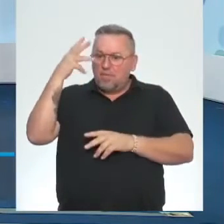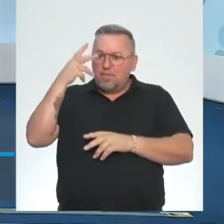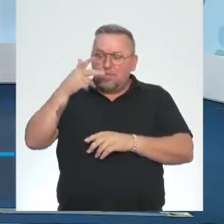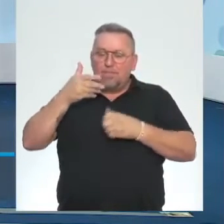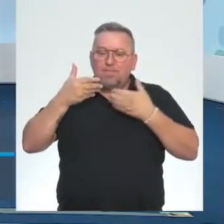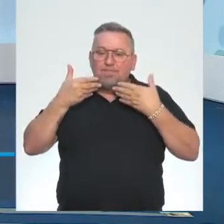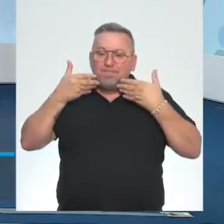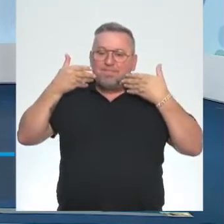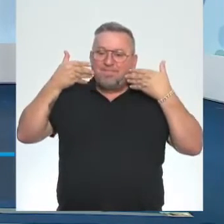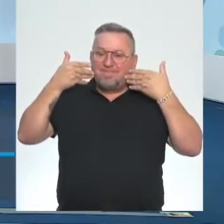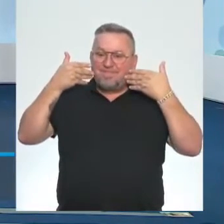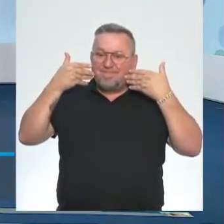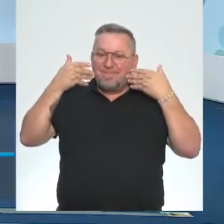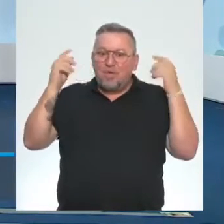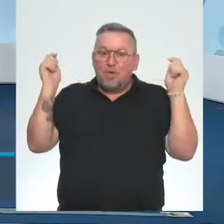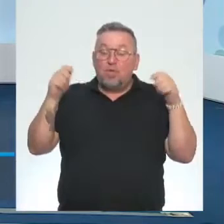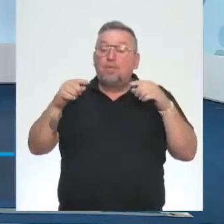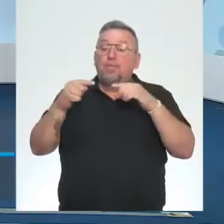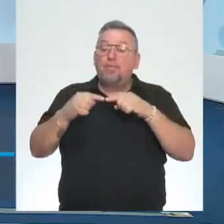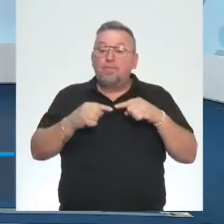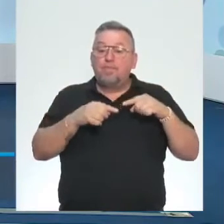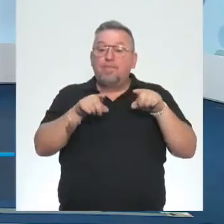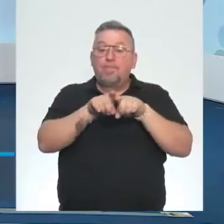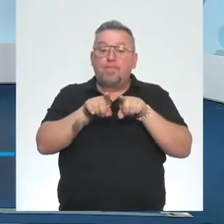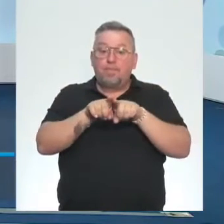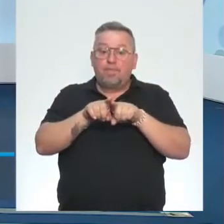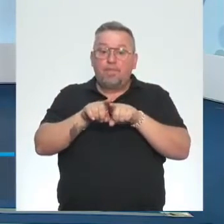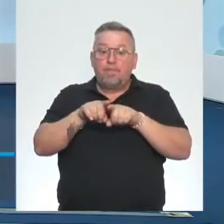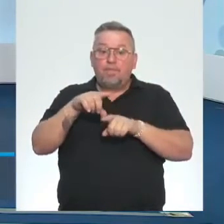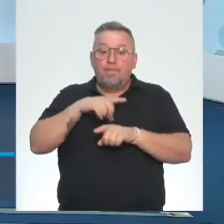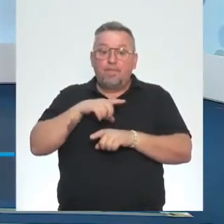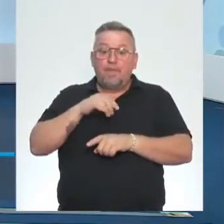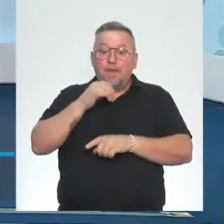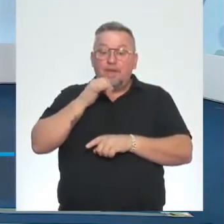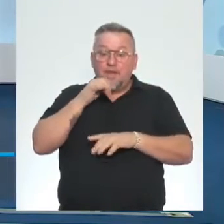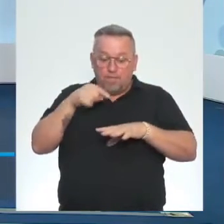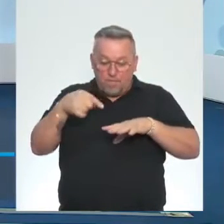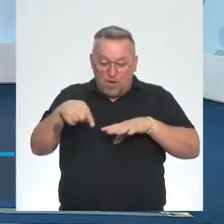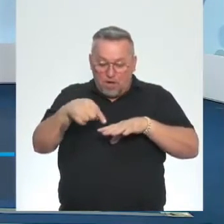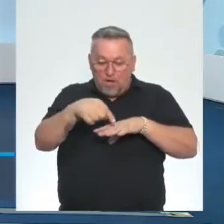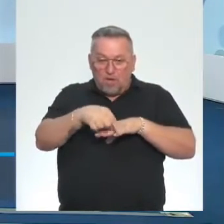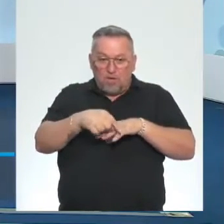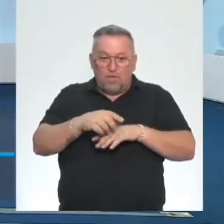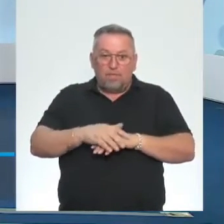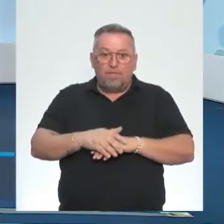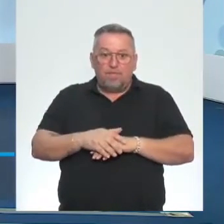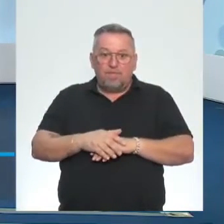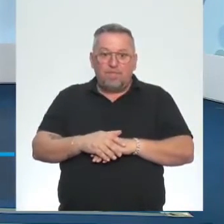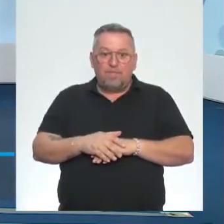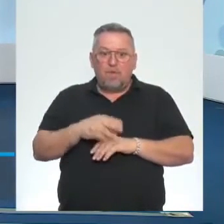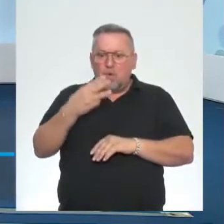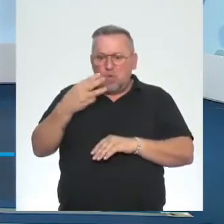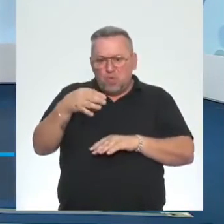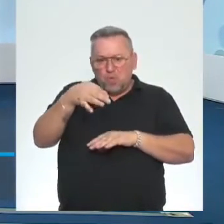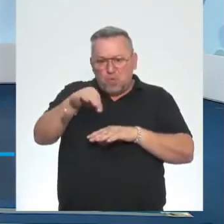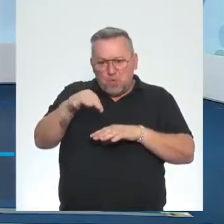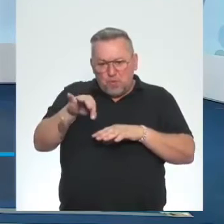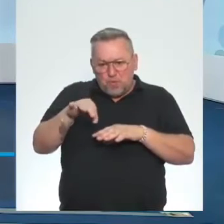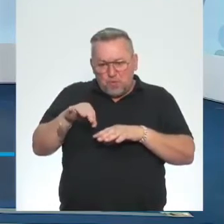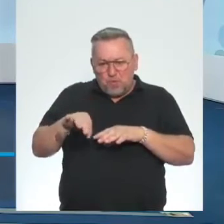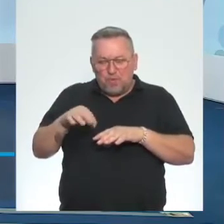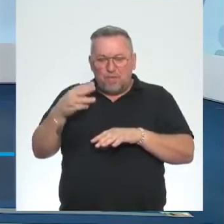isso mesmo, né? Poderia combinar algumas, né? Dizendo assim, a gente tem aqui as cores azuis, umas 3, né? Uns 3 esmaltes,